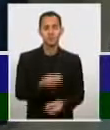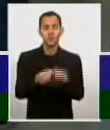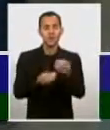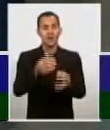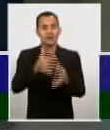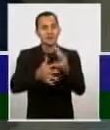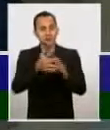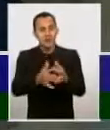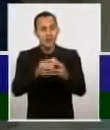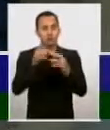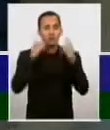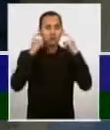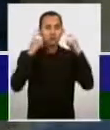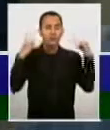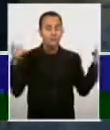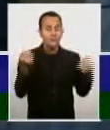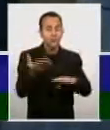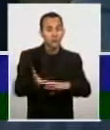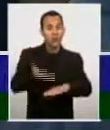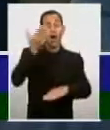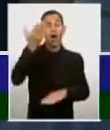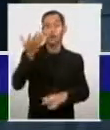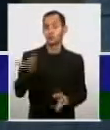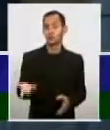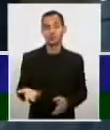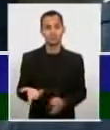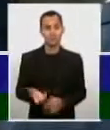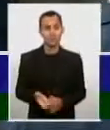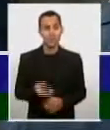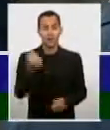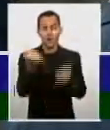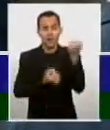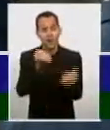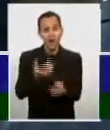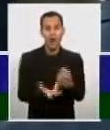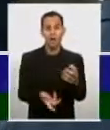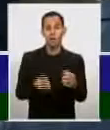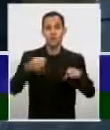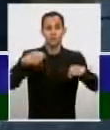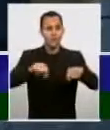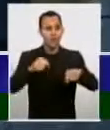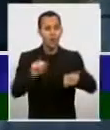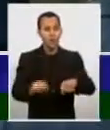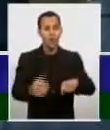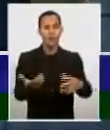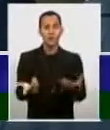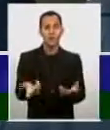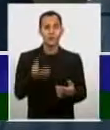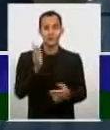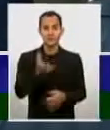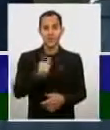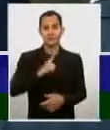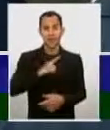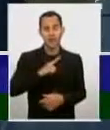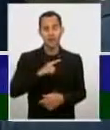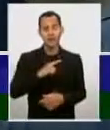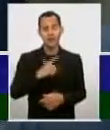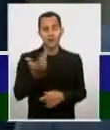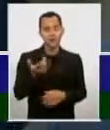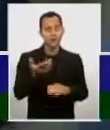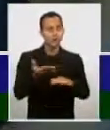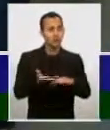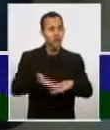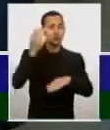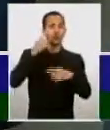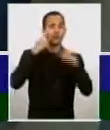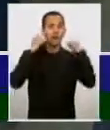sonora na nossa sociedade é muito alta. Carros, veículos, motos já têm um grau de poluição elevada.